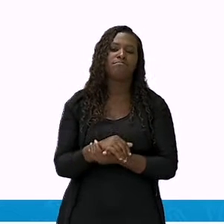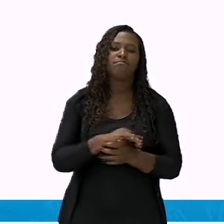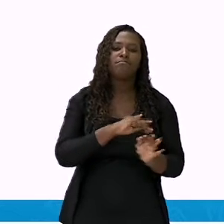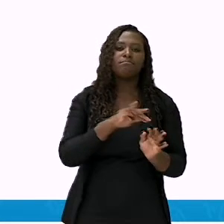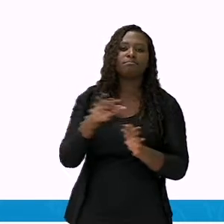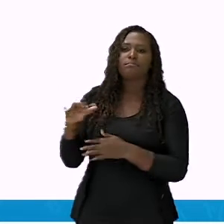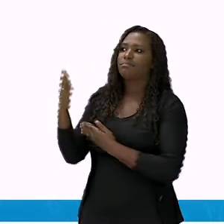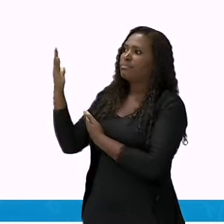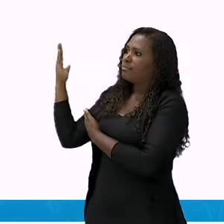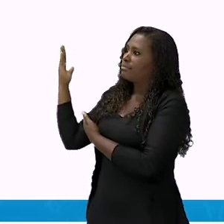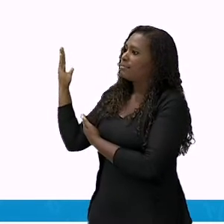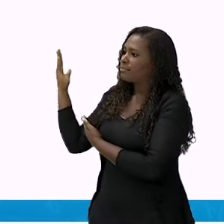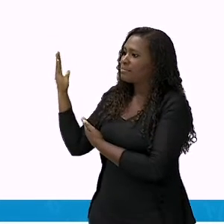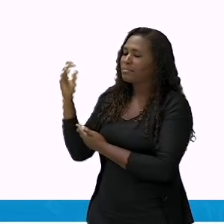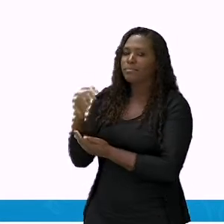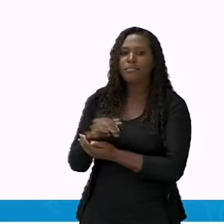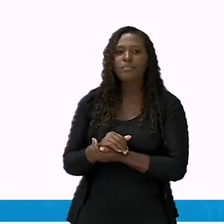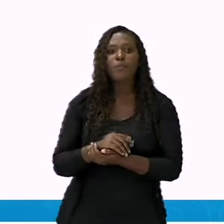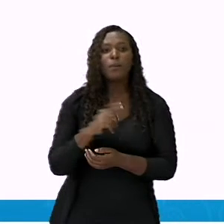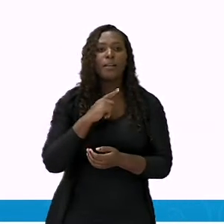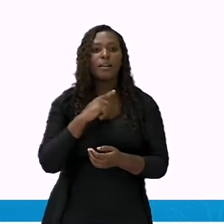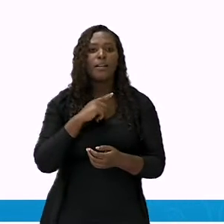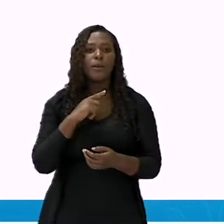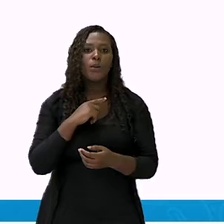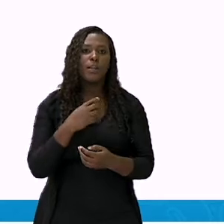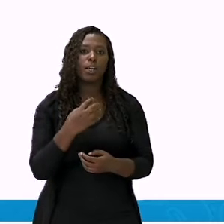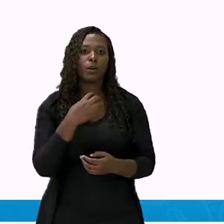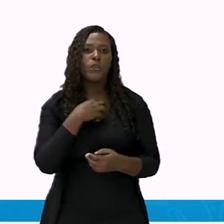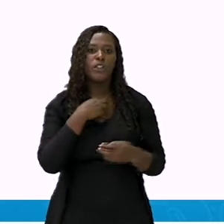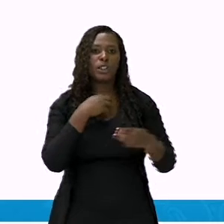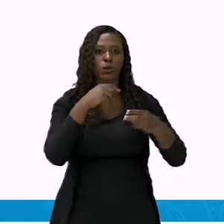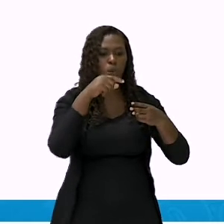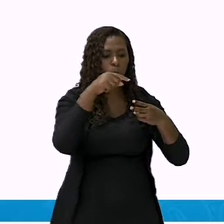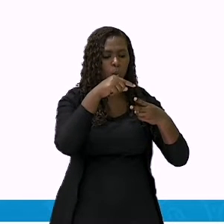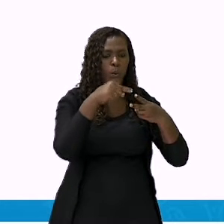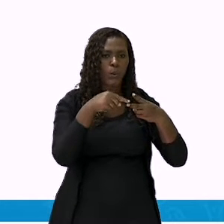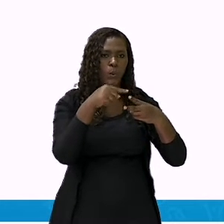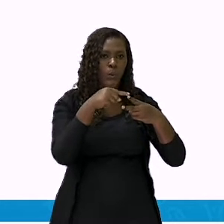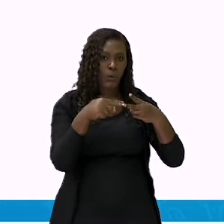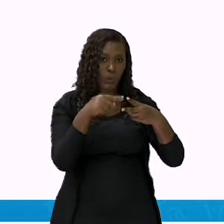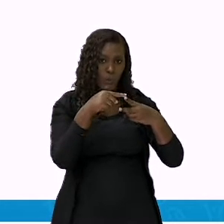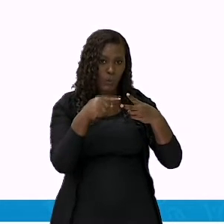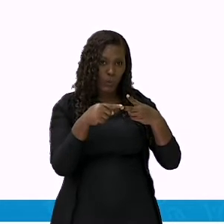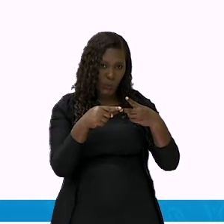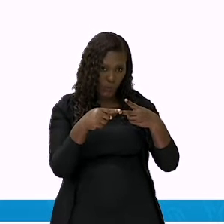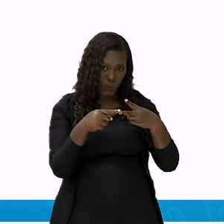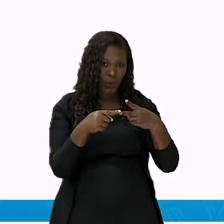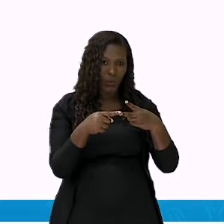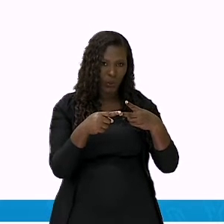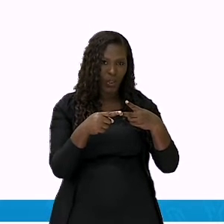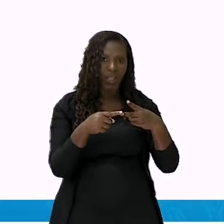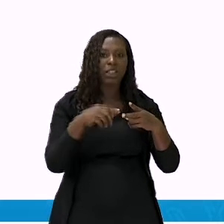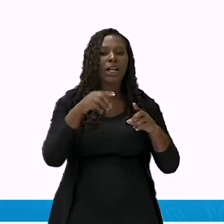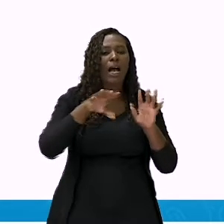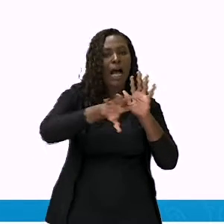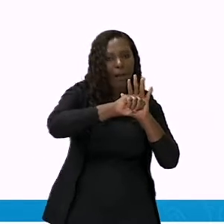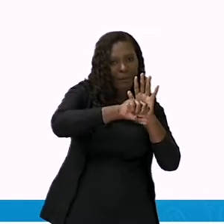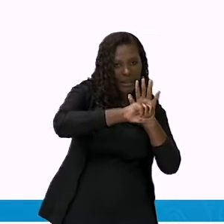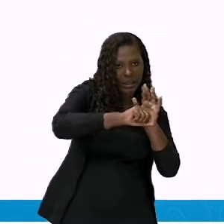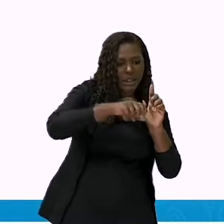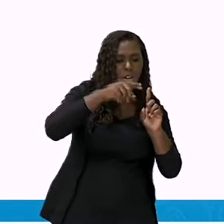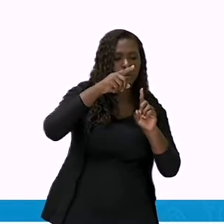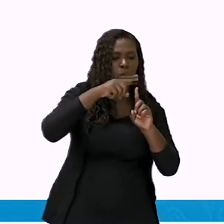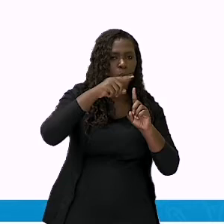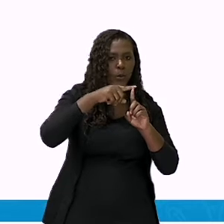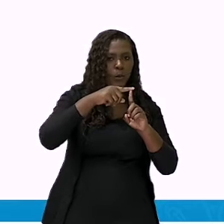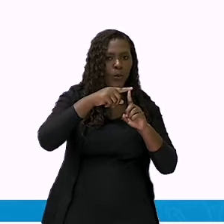enquadrados em duas formas, que é o abstracismo informal, lírico